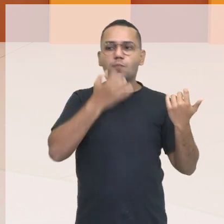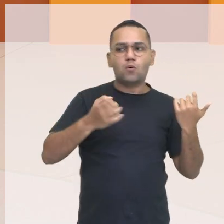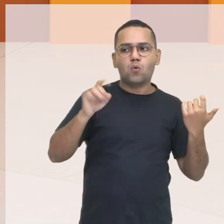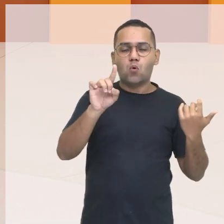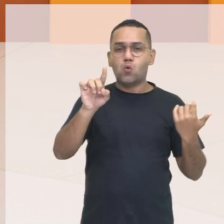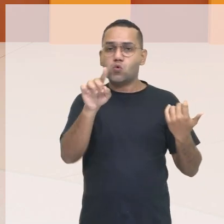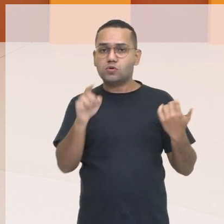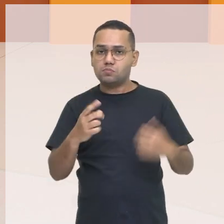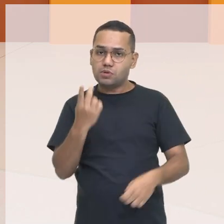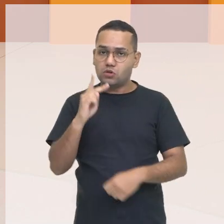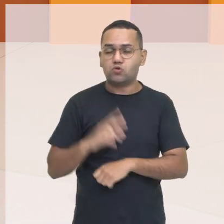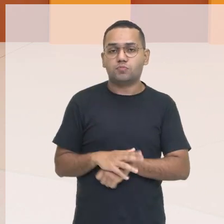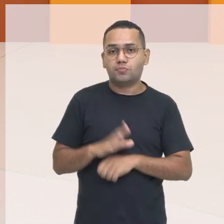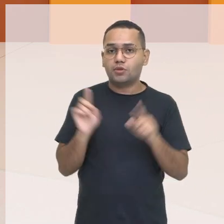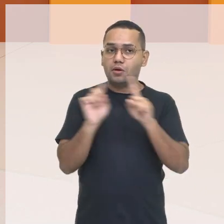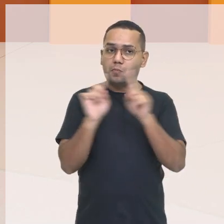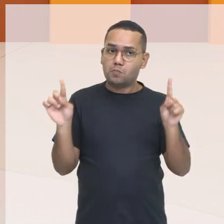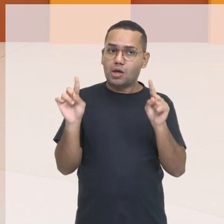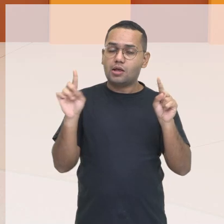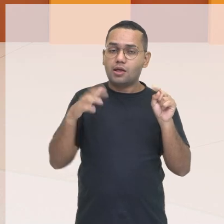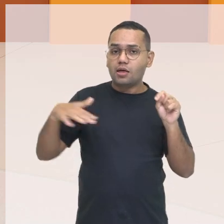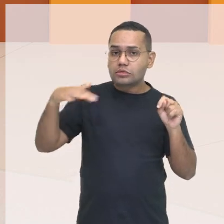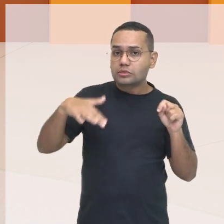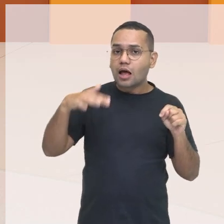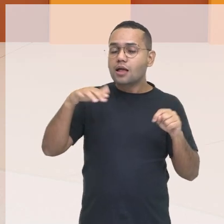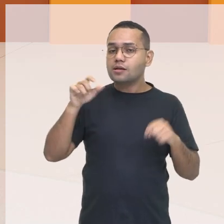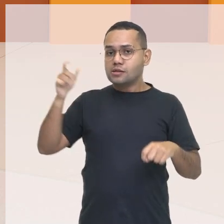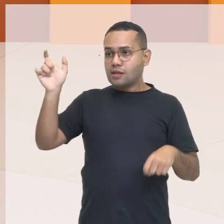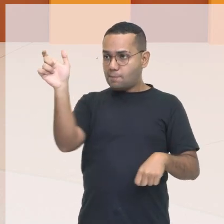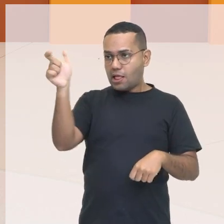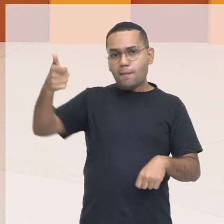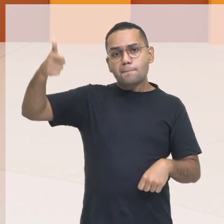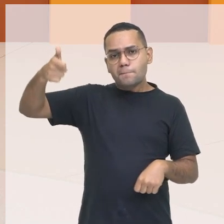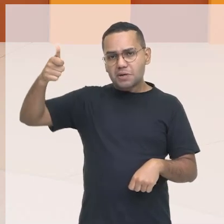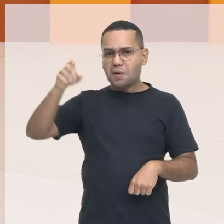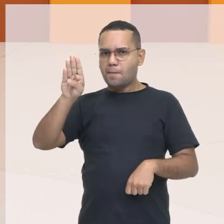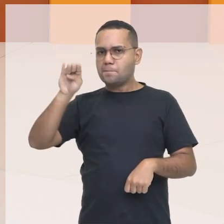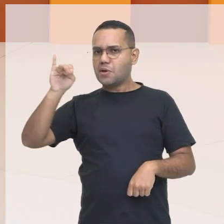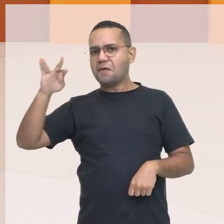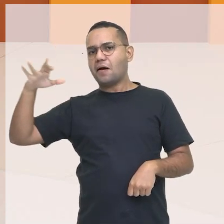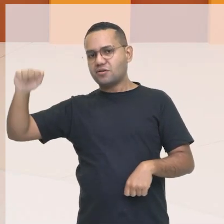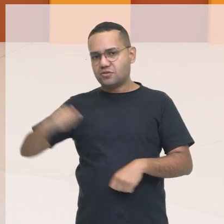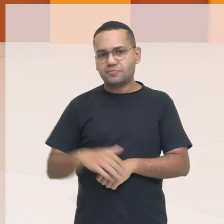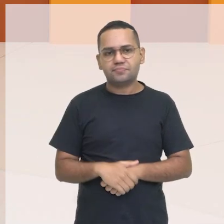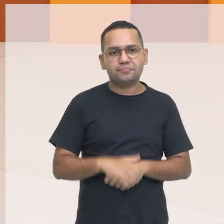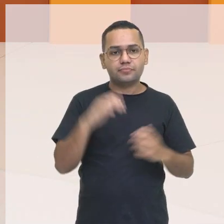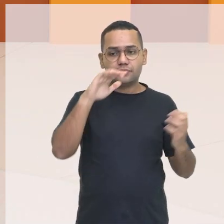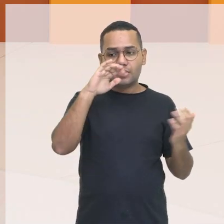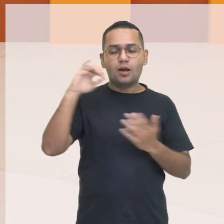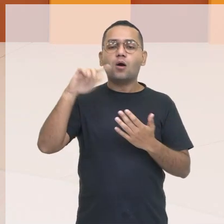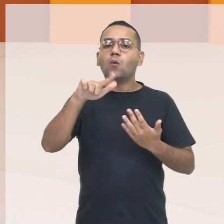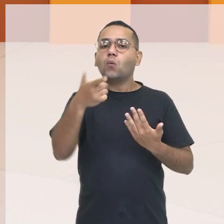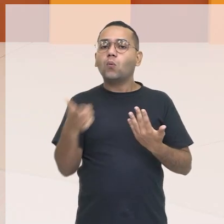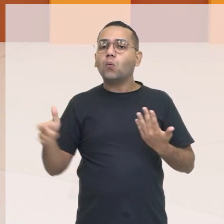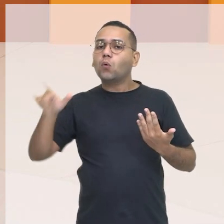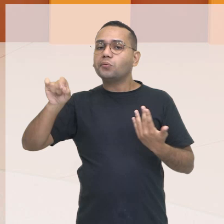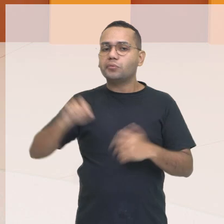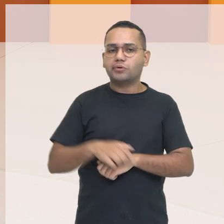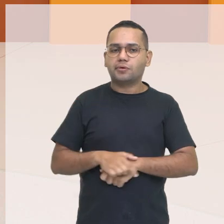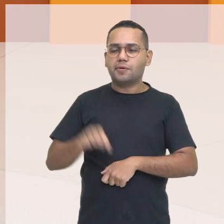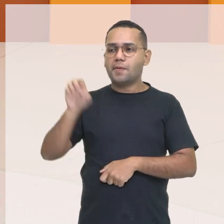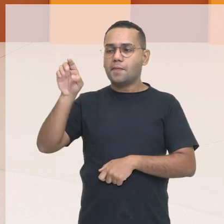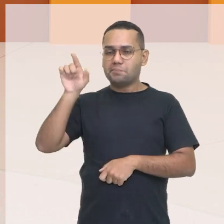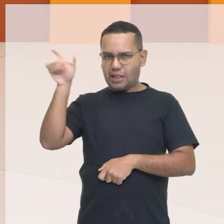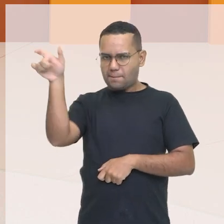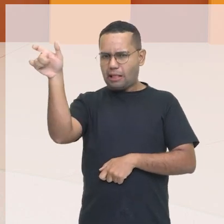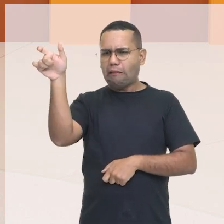vêm desde a bioética, desse olhar bioético. E aí nós temos a bioética e a inteligência artificial, né, que